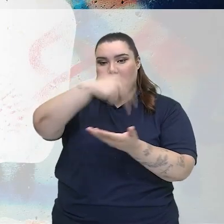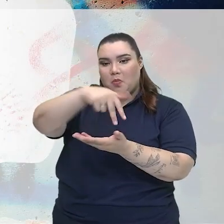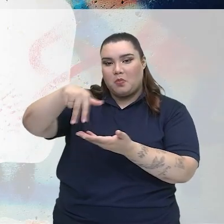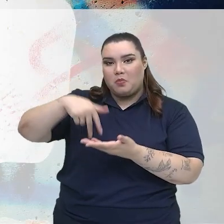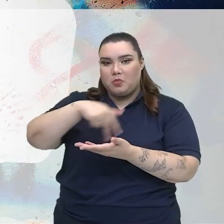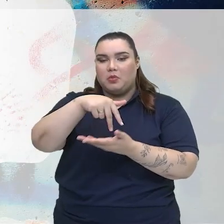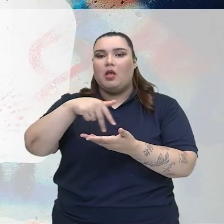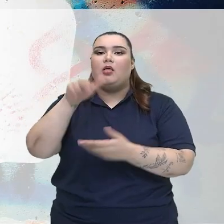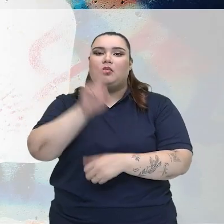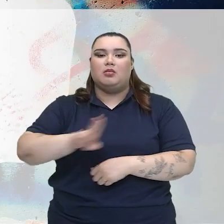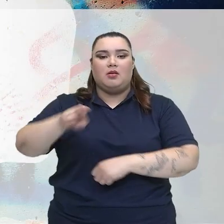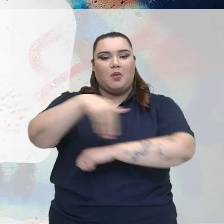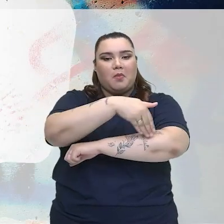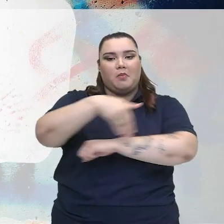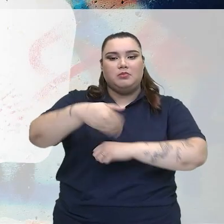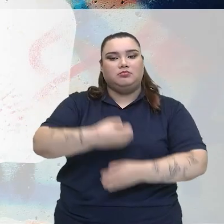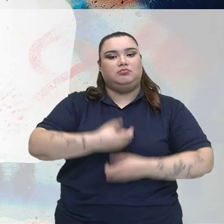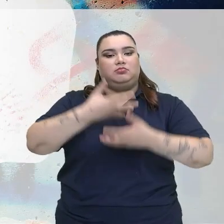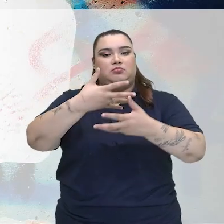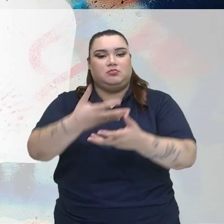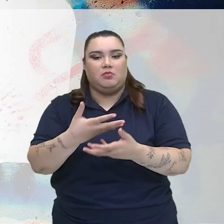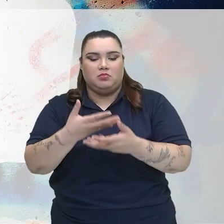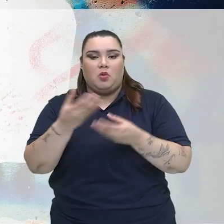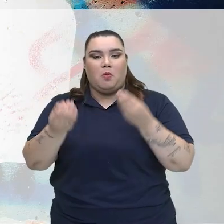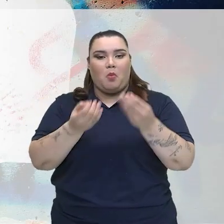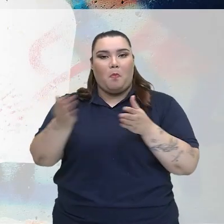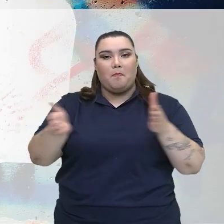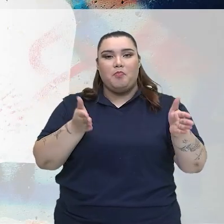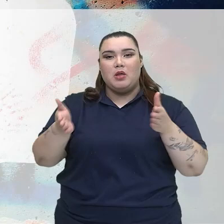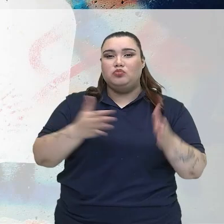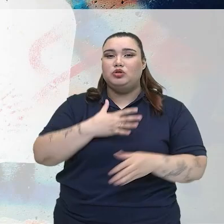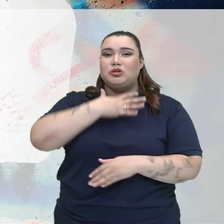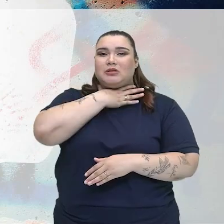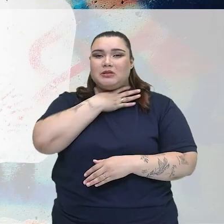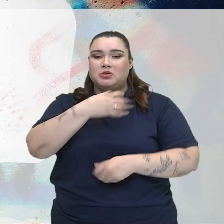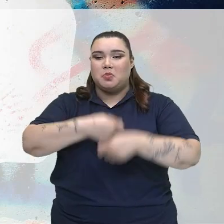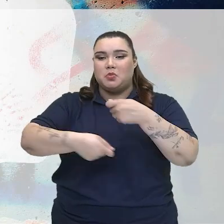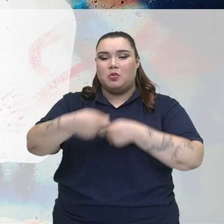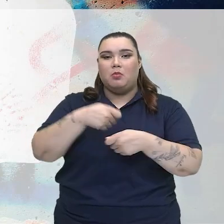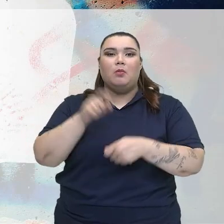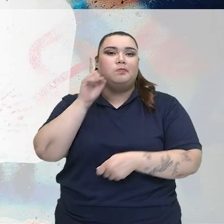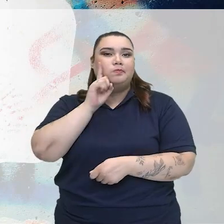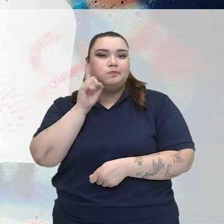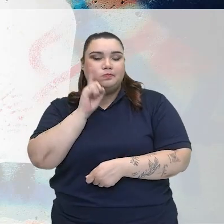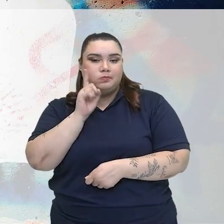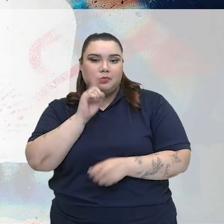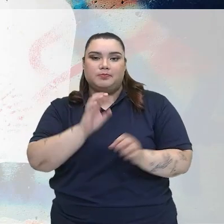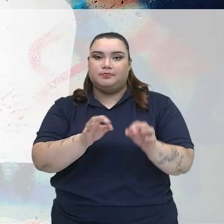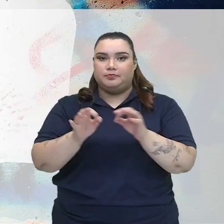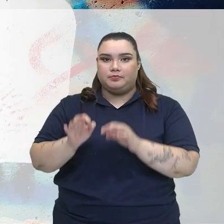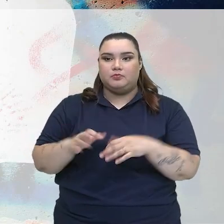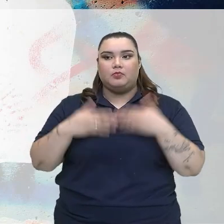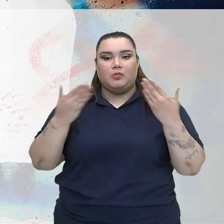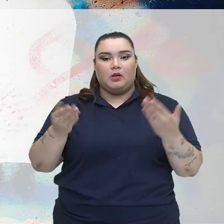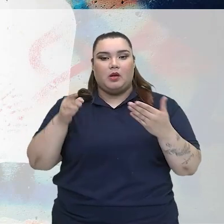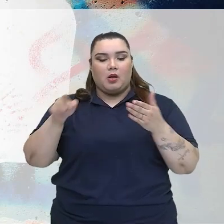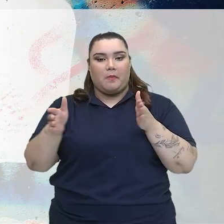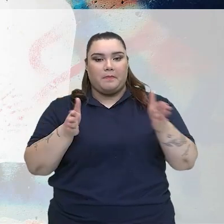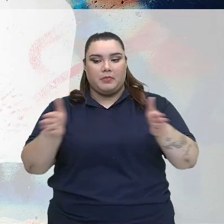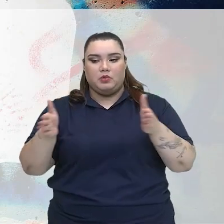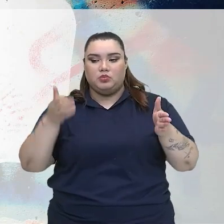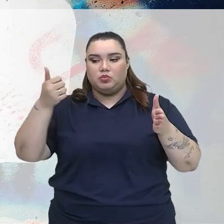a dança como forma de expressão e sustento durante a crise econômica dos Estados Unidos. E lá nas